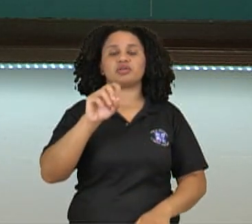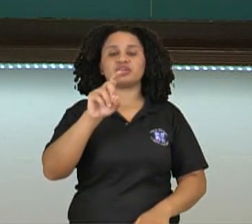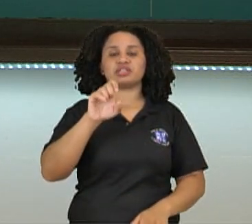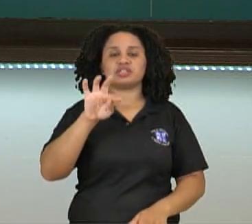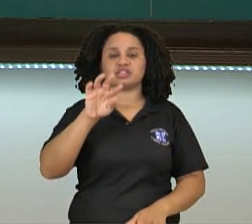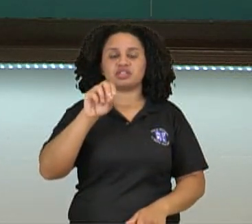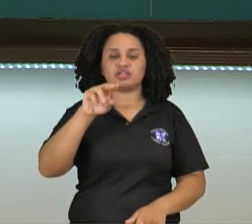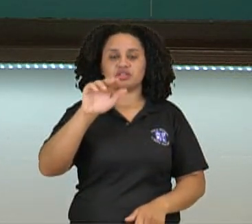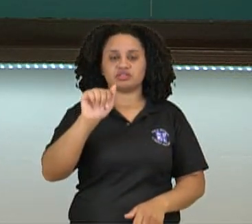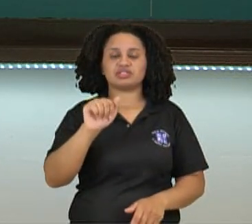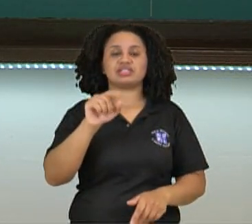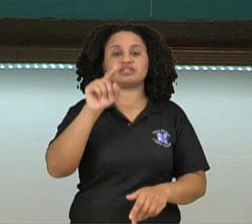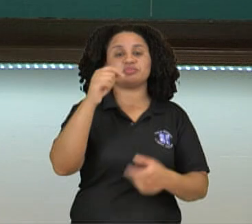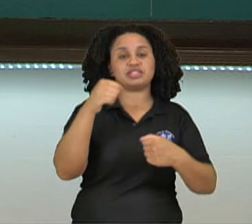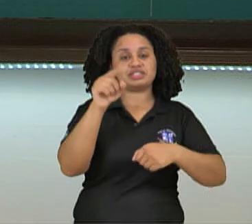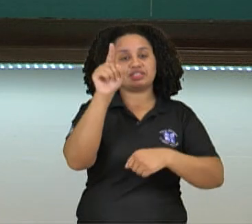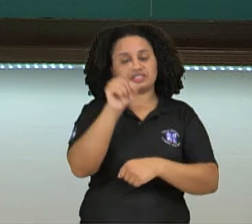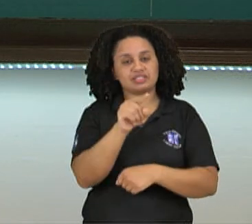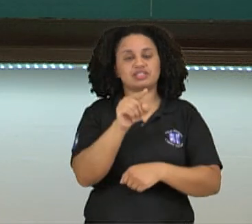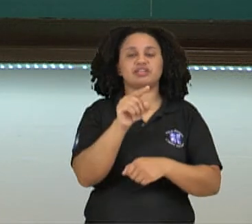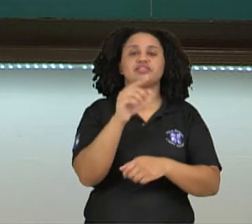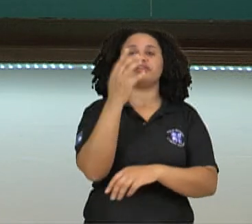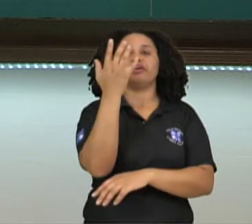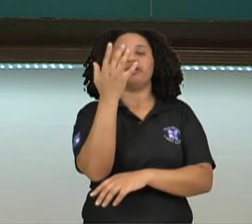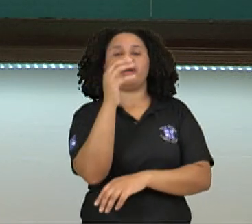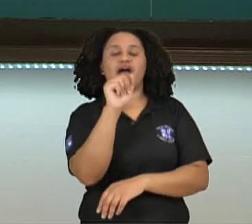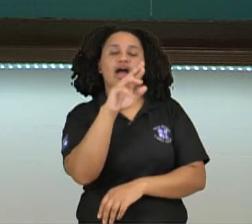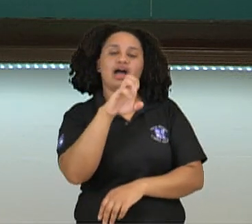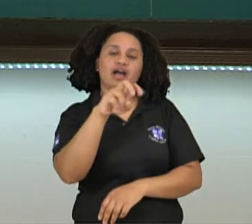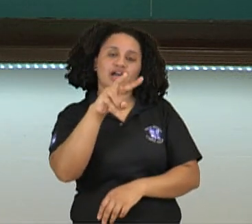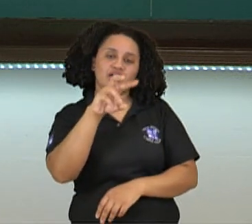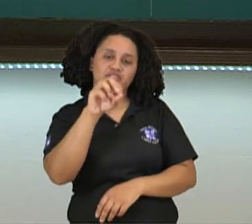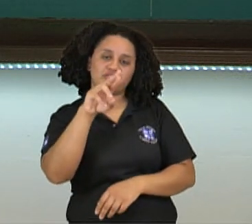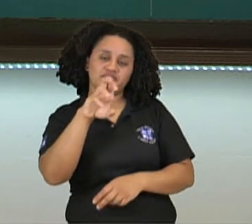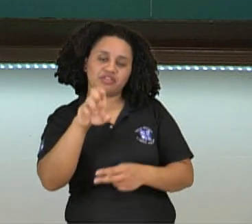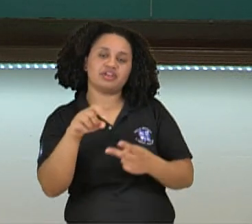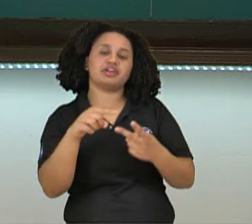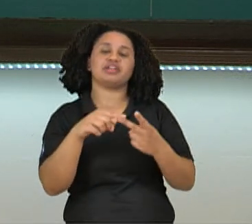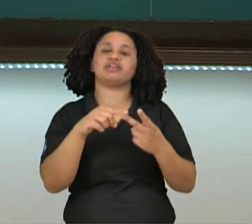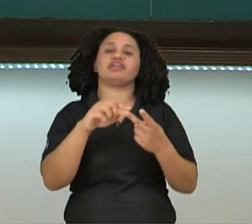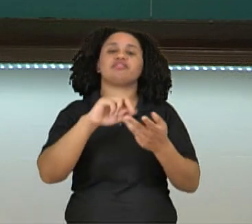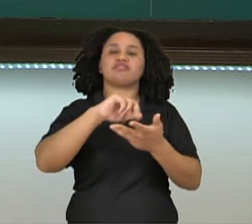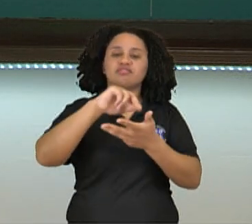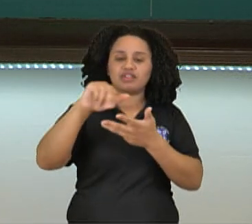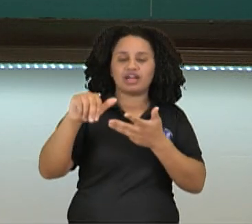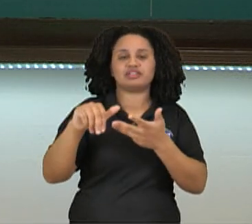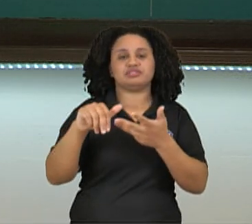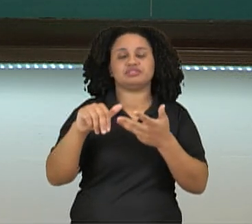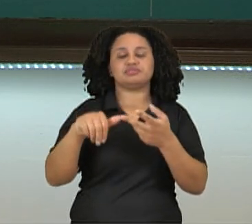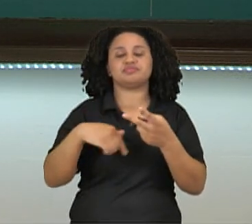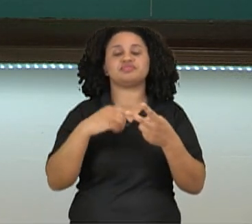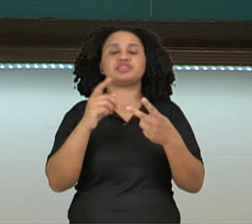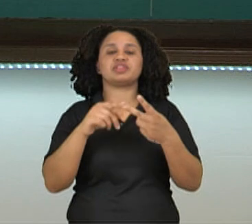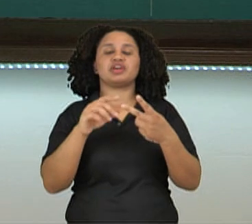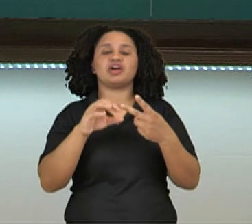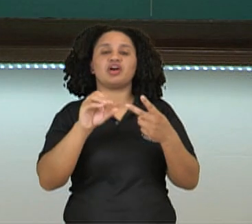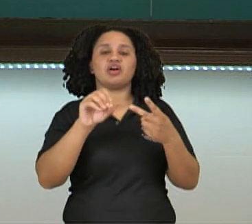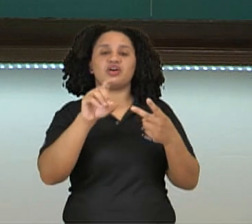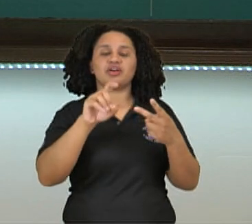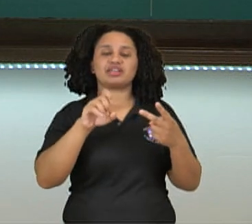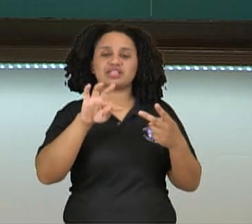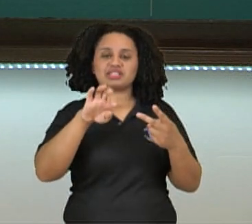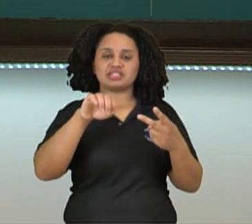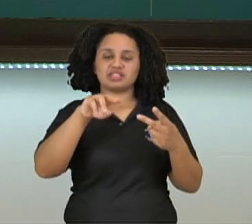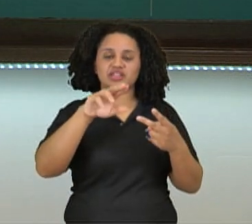Quando eu tenho árvore, pássaro, trânsito, sábado. Oxítonas, né? Algumas que terminam em A, E, O.